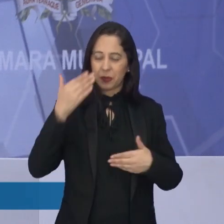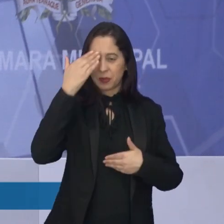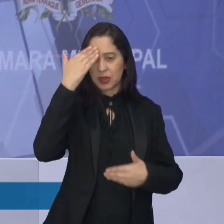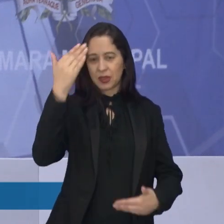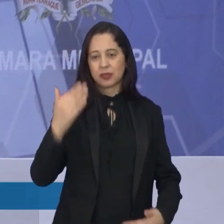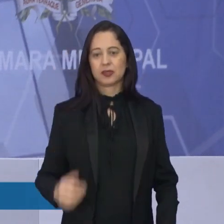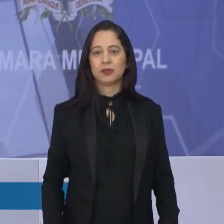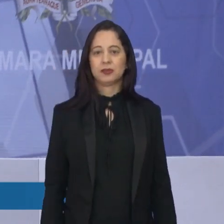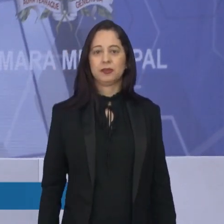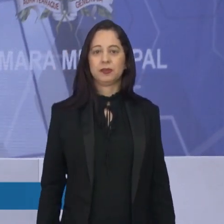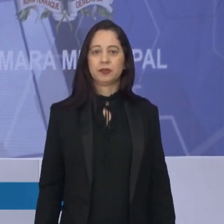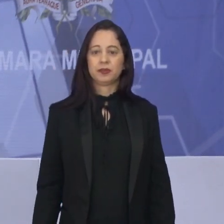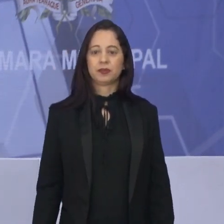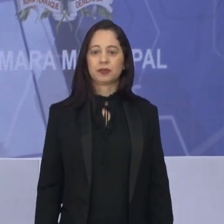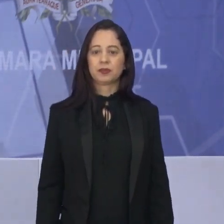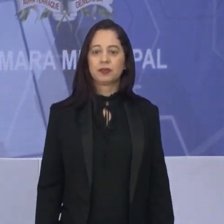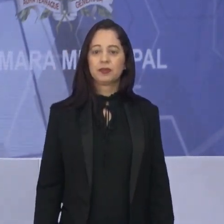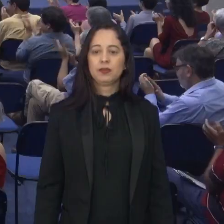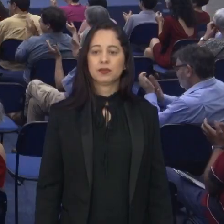obrigado.